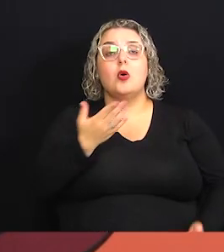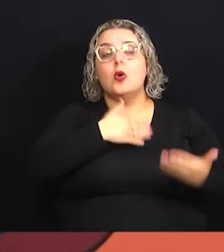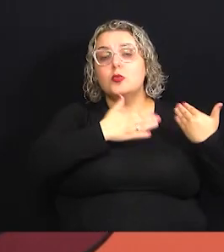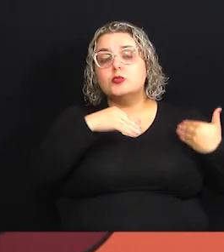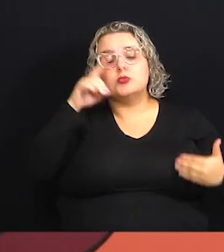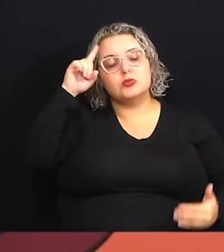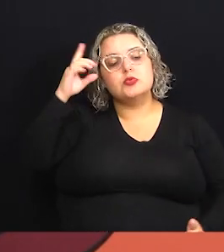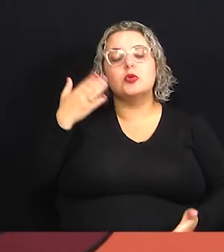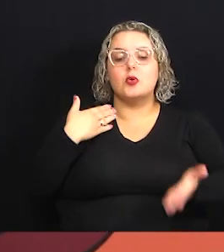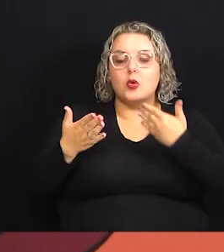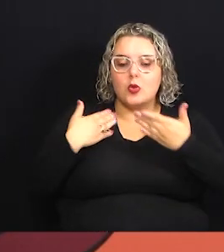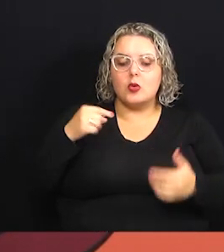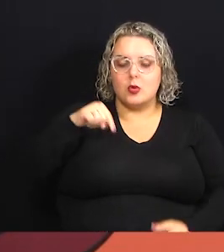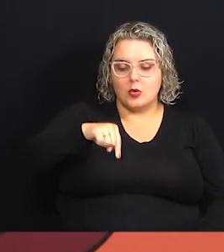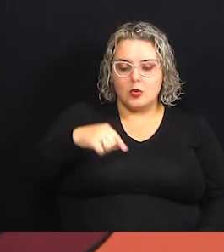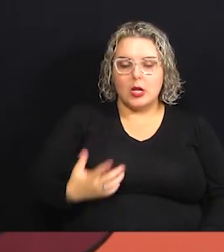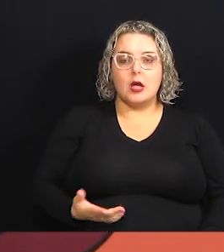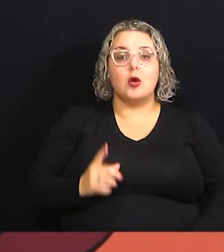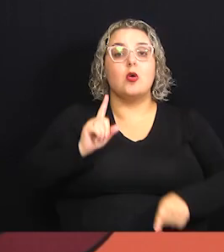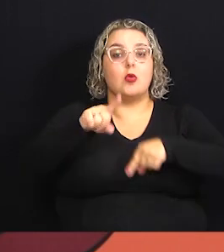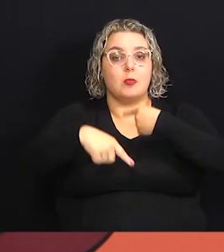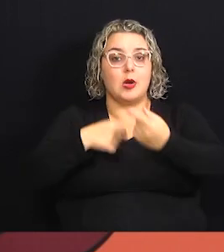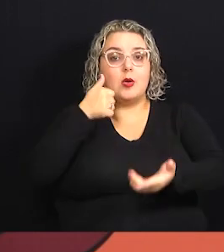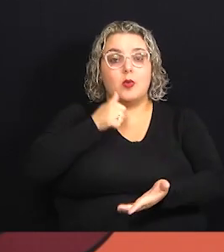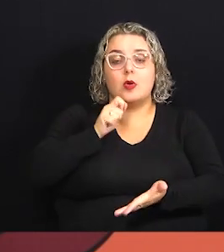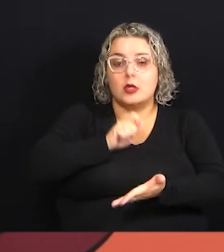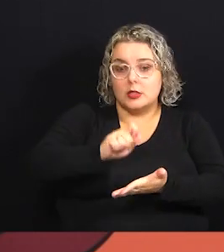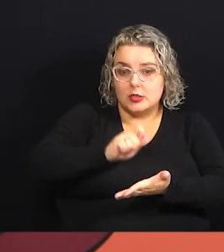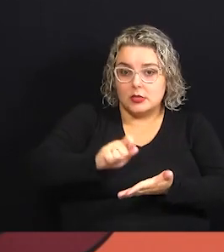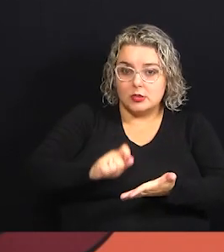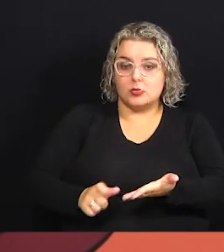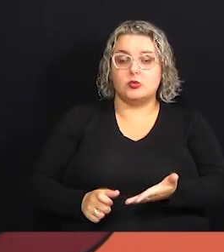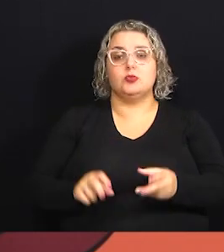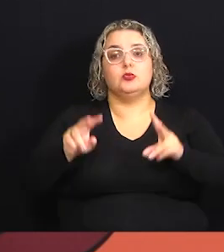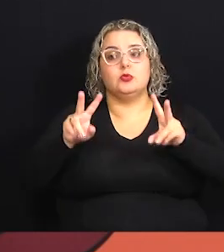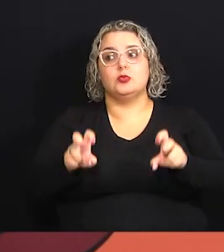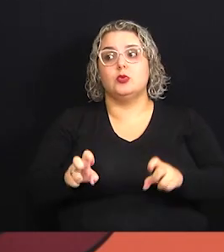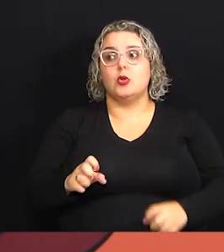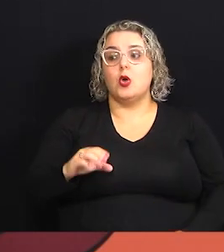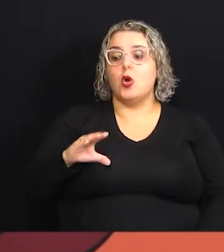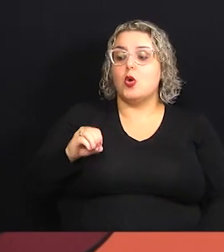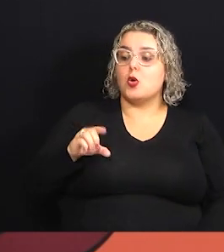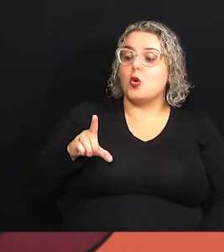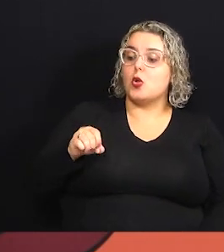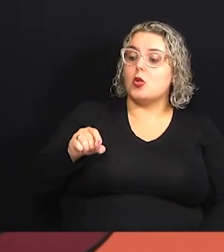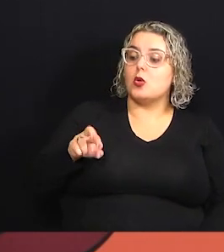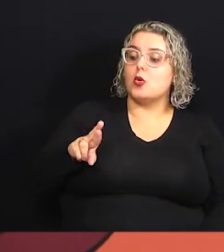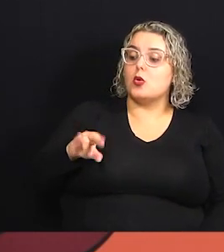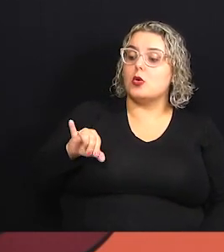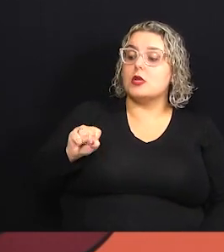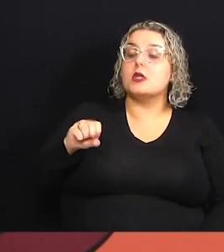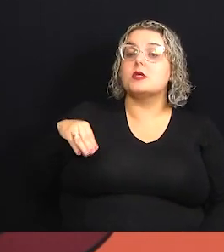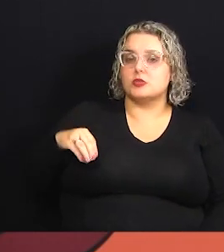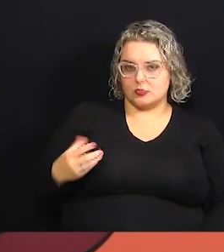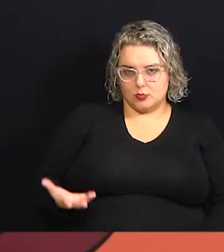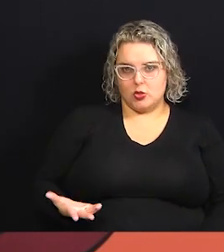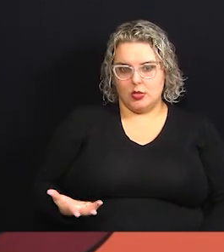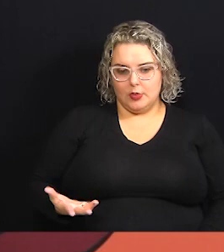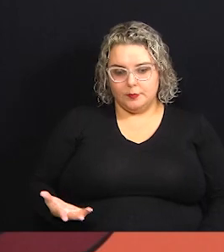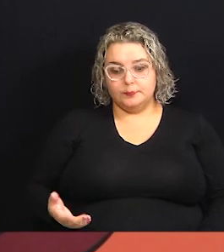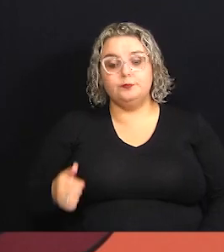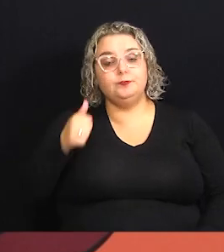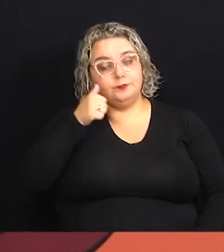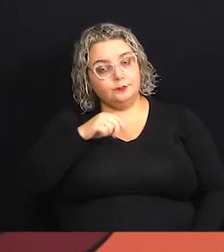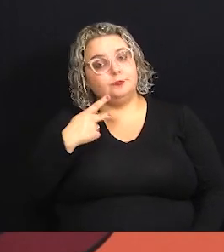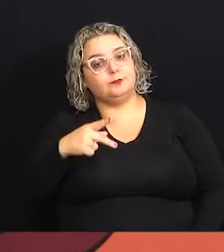Outro dia nós conversamos aqui com uma outra escritora, né, a respeito do colorismo, né? E